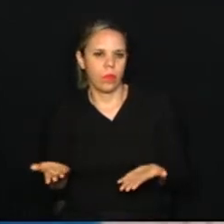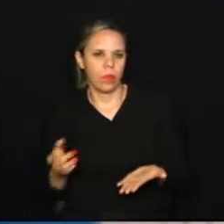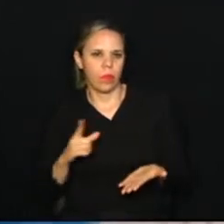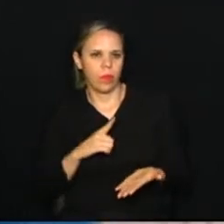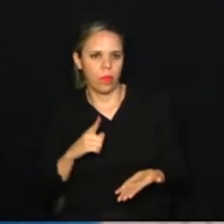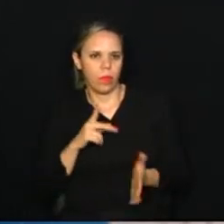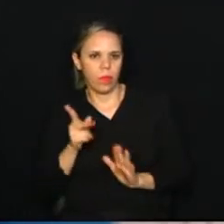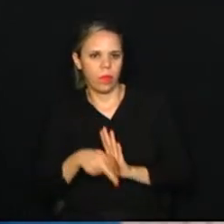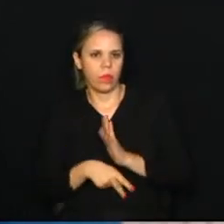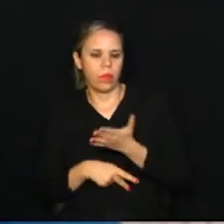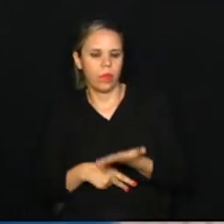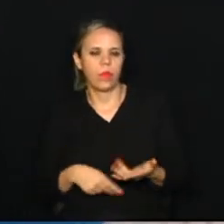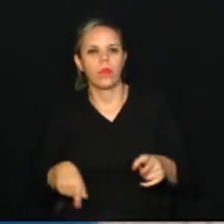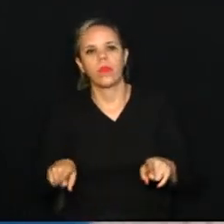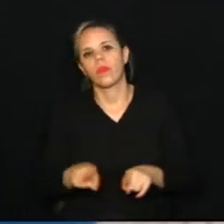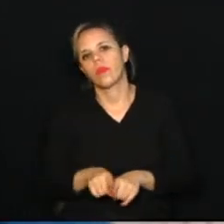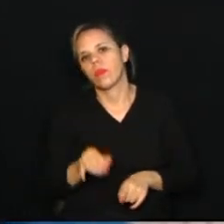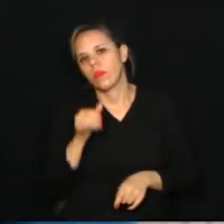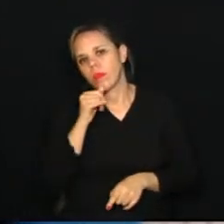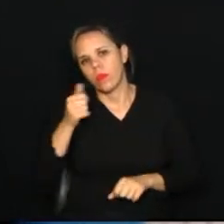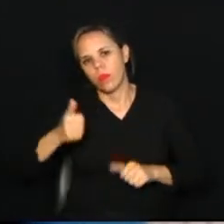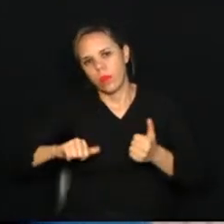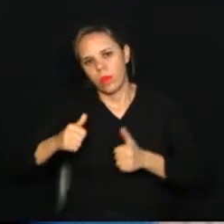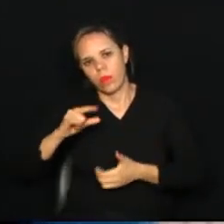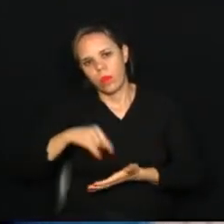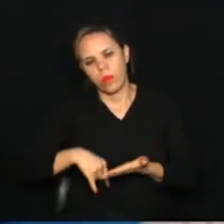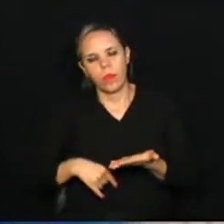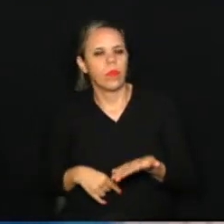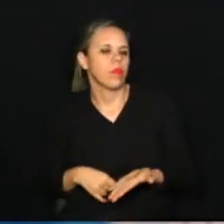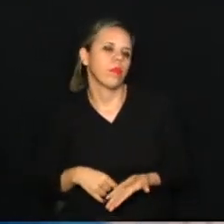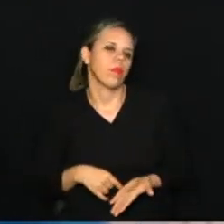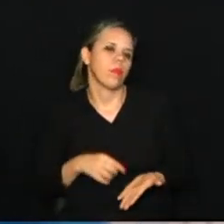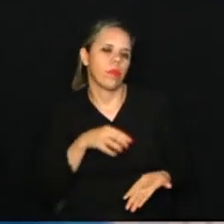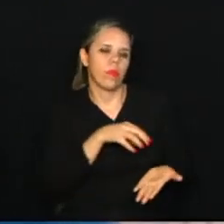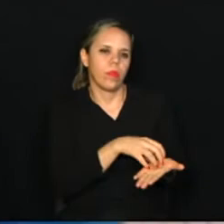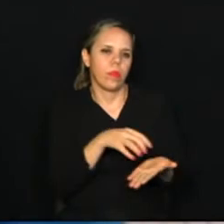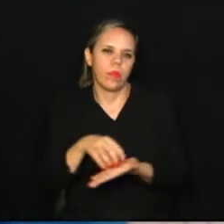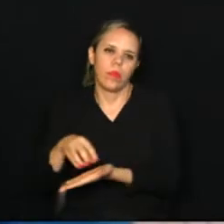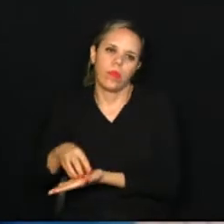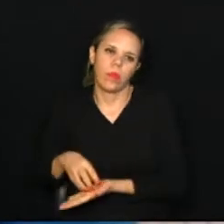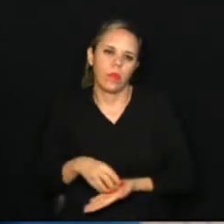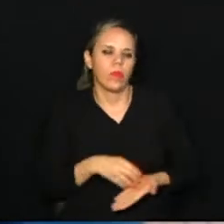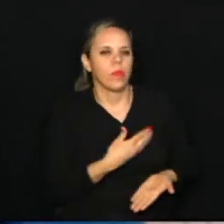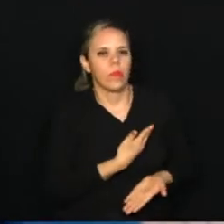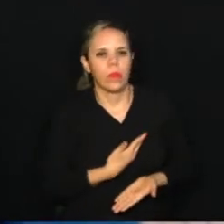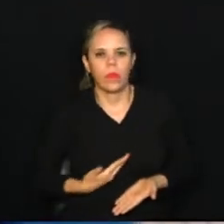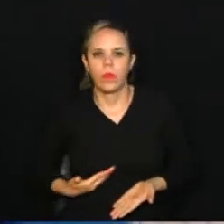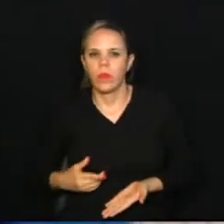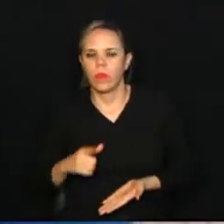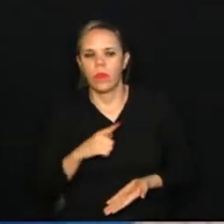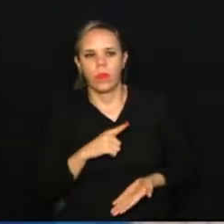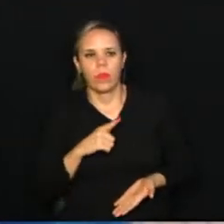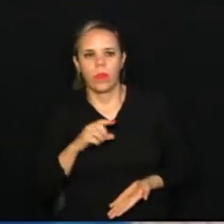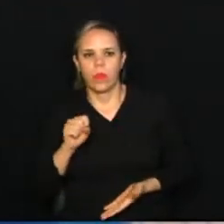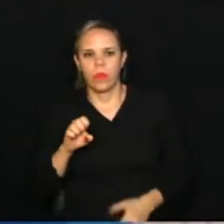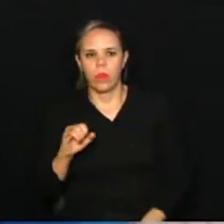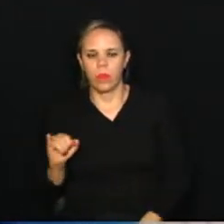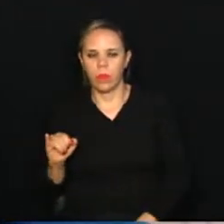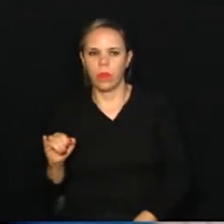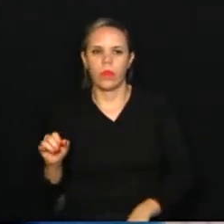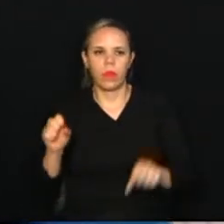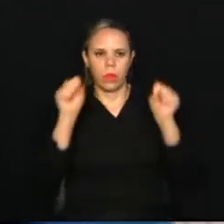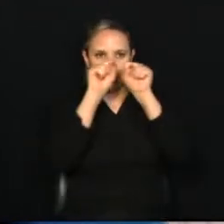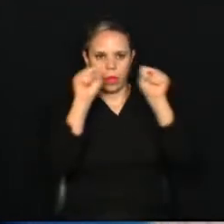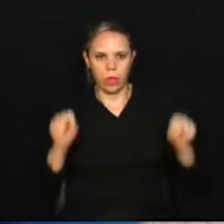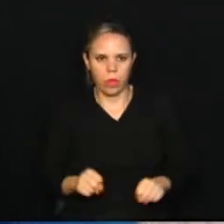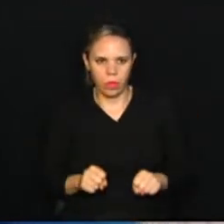esse projeto. E também na questão de tramitação de documentos entre os órgãos do governo, né, nós temos o SEI, que é um sistema